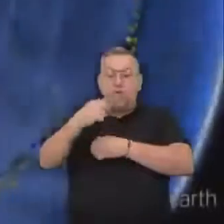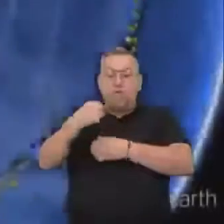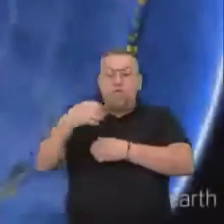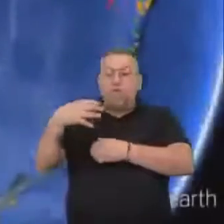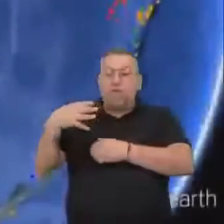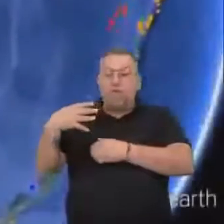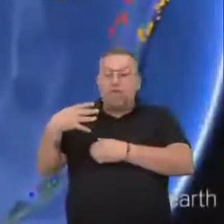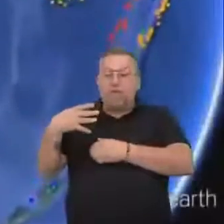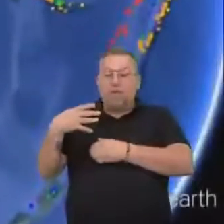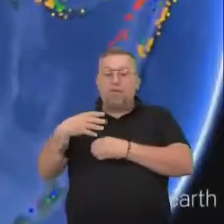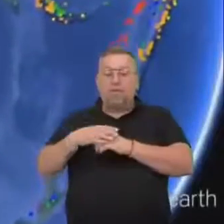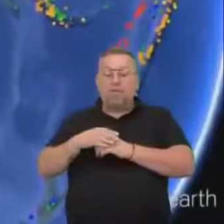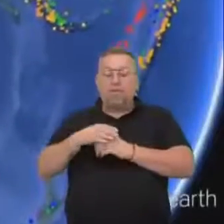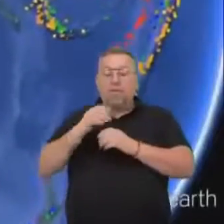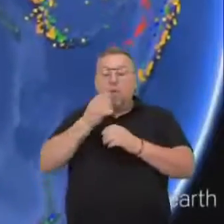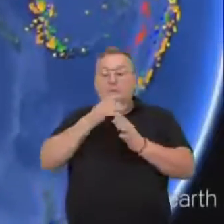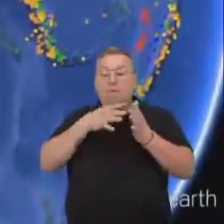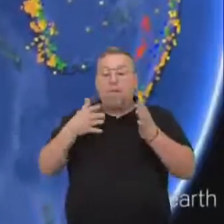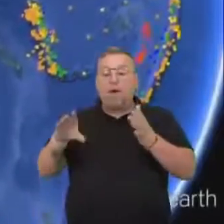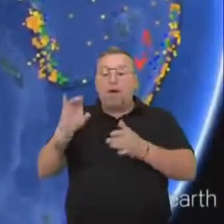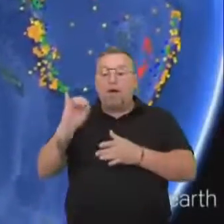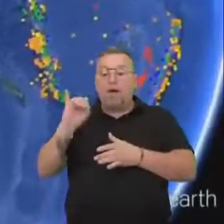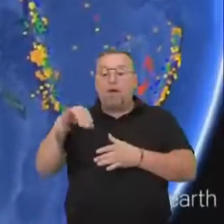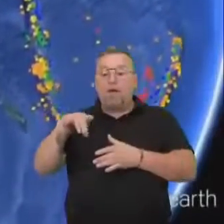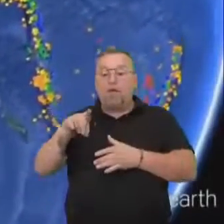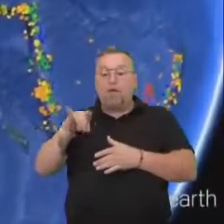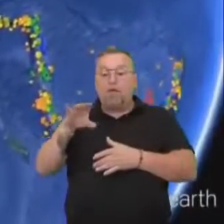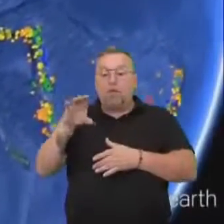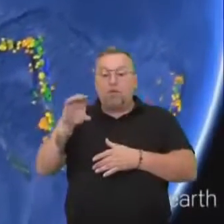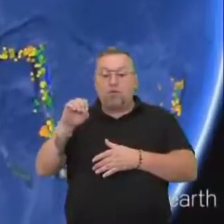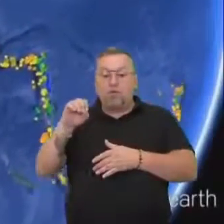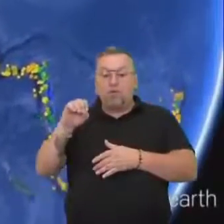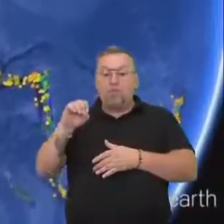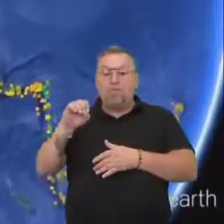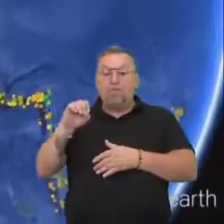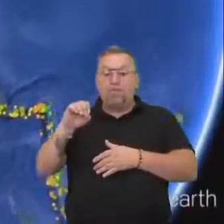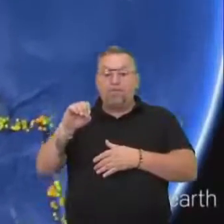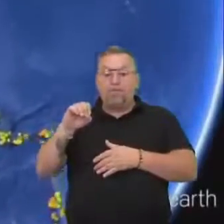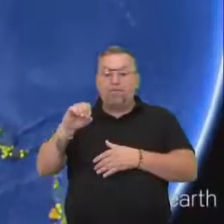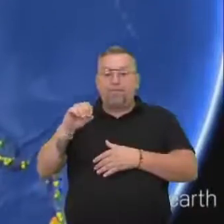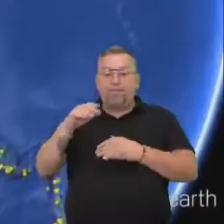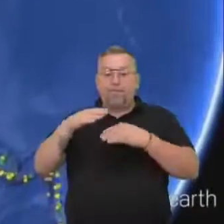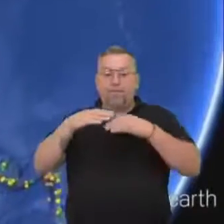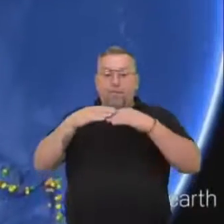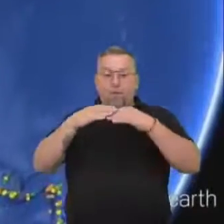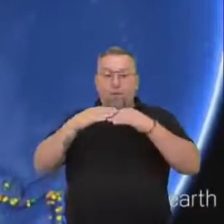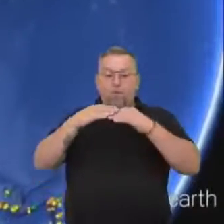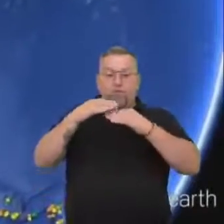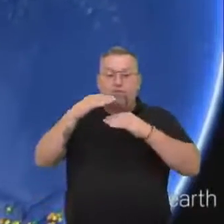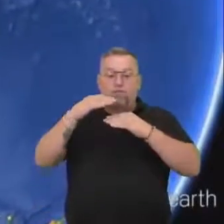né, do Índico, né? Que é uma placa mais elástica, né? Se aprofundando